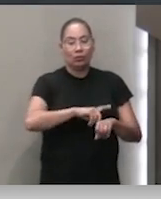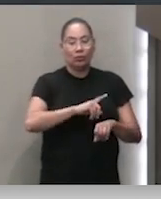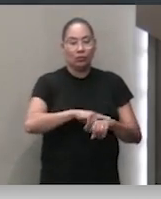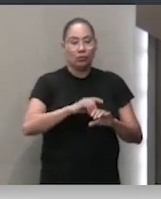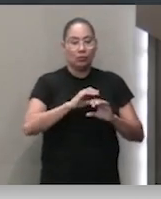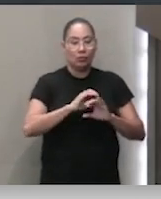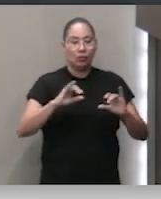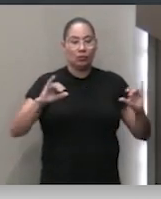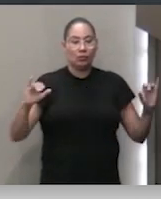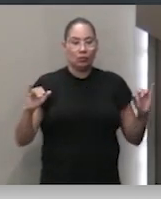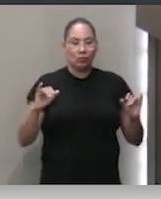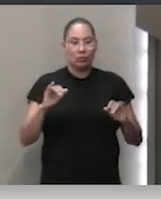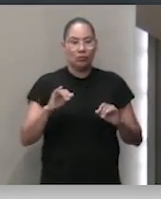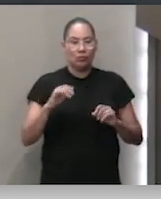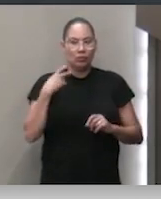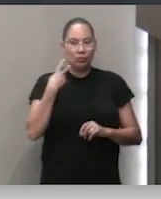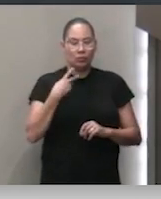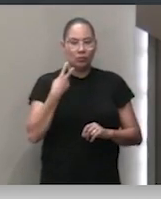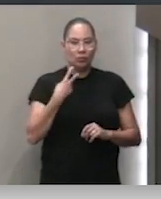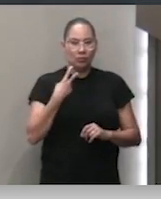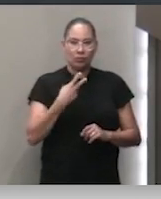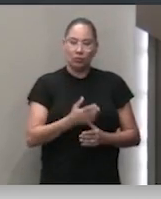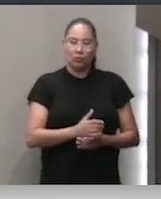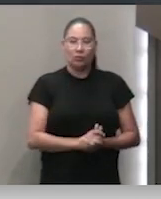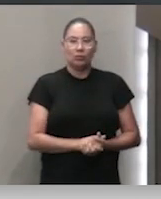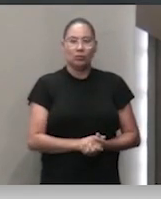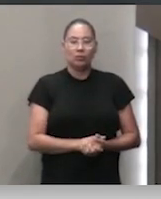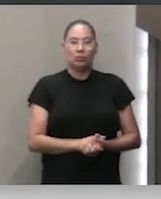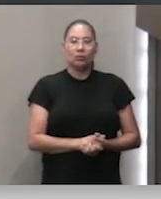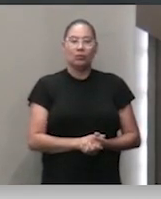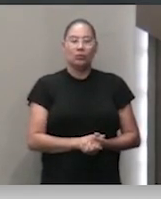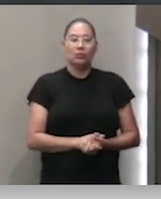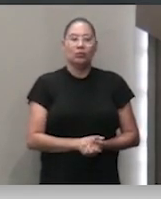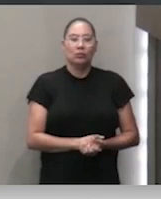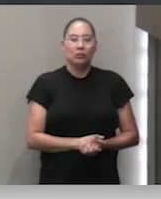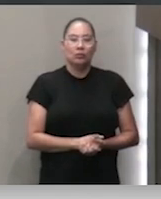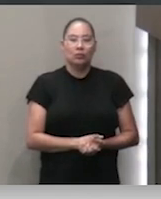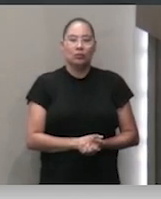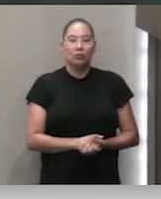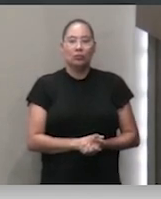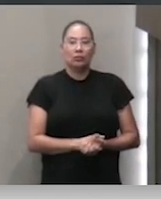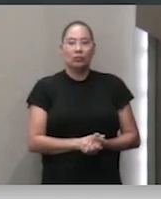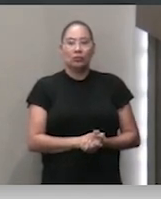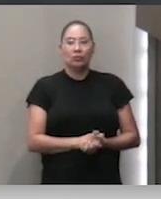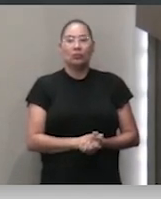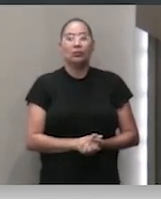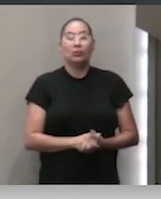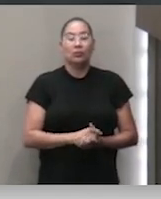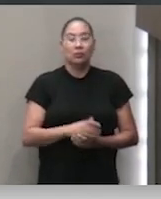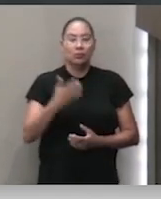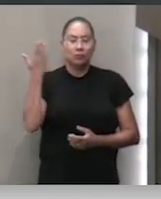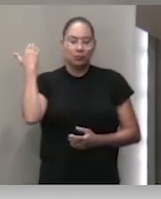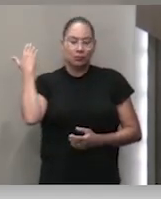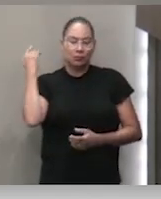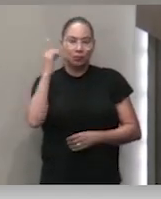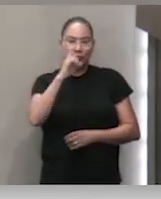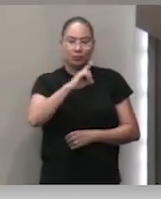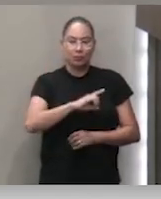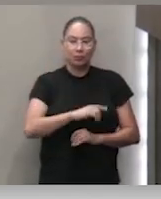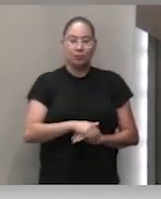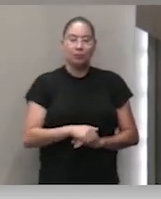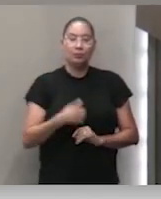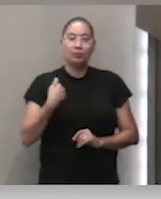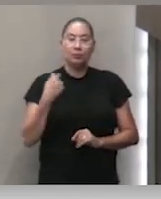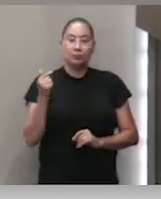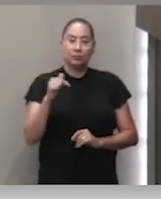comunicação de vereador. Obrigado, vereador Rafael Colucci. Senhores, poucos dias atrás veio até esta